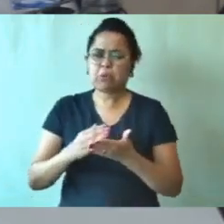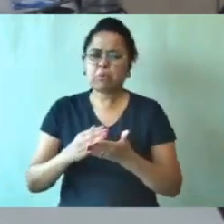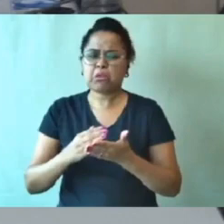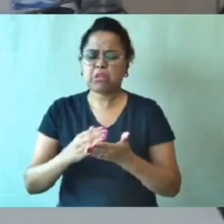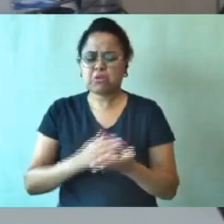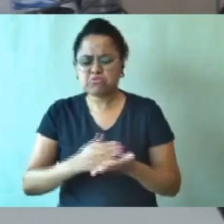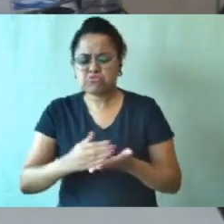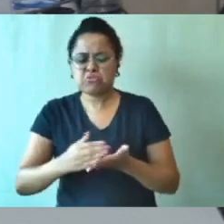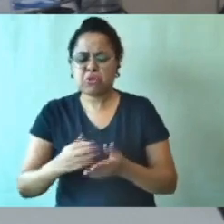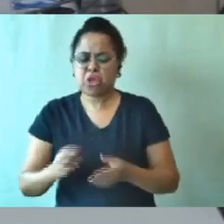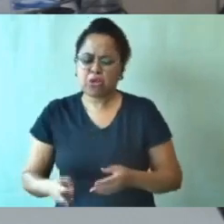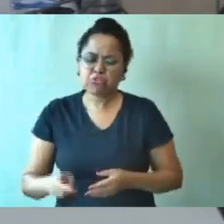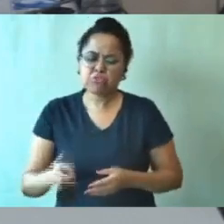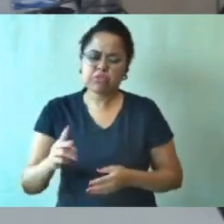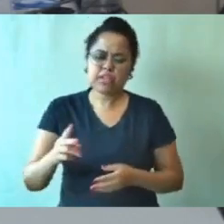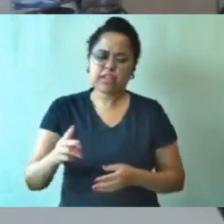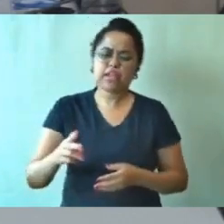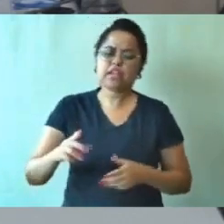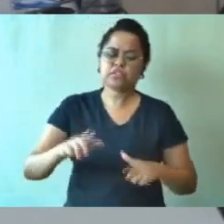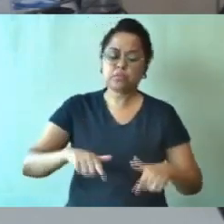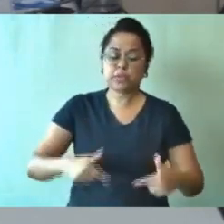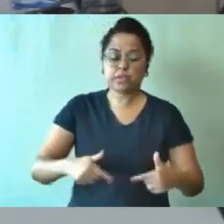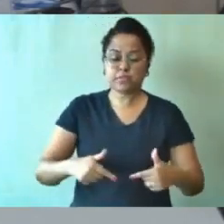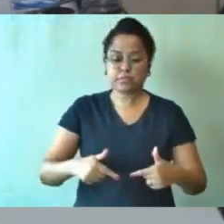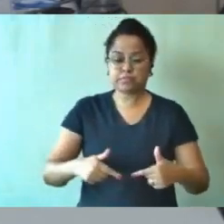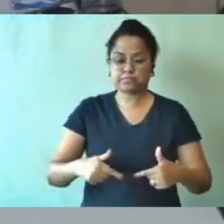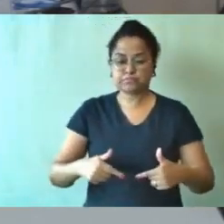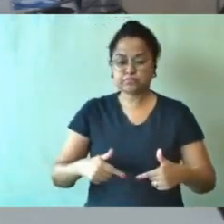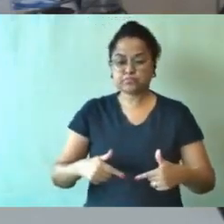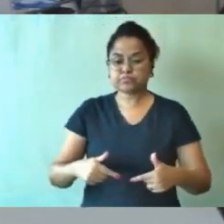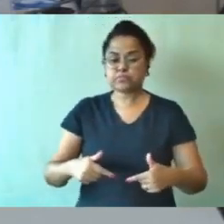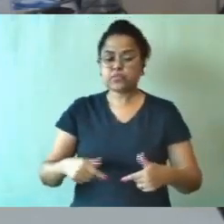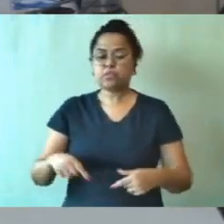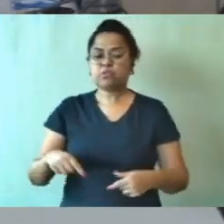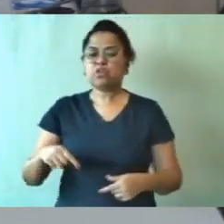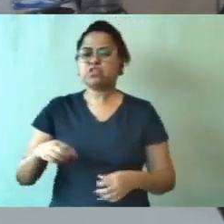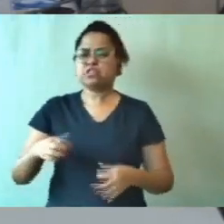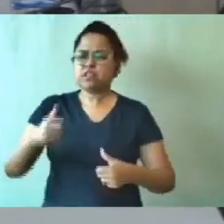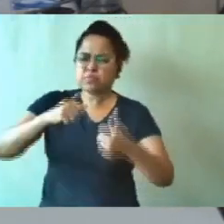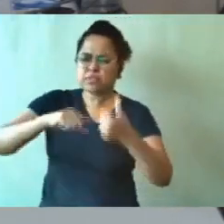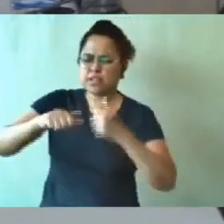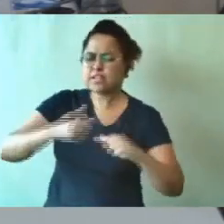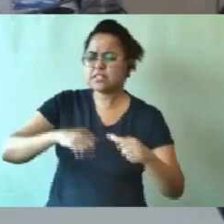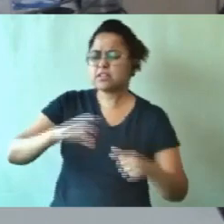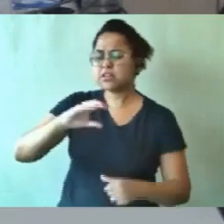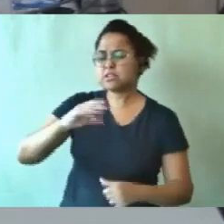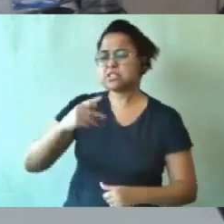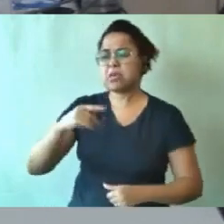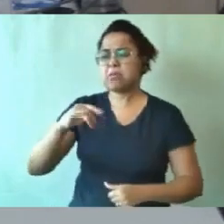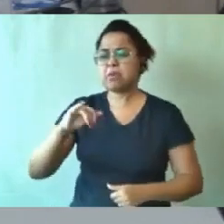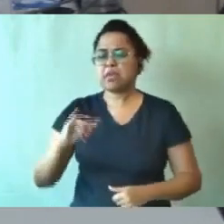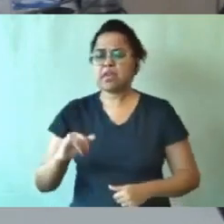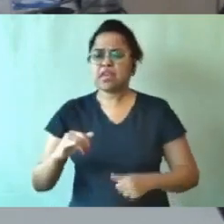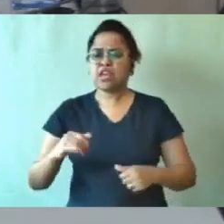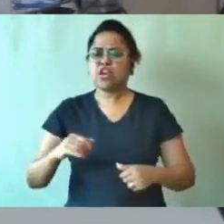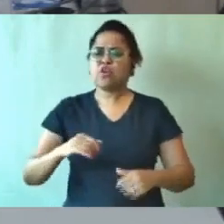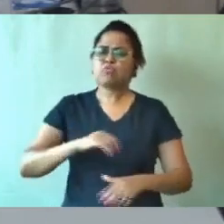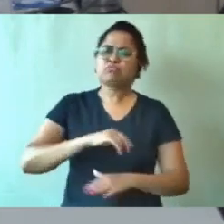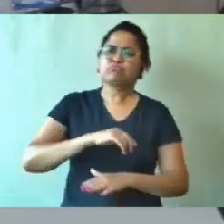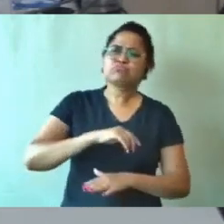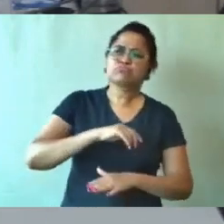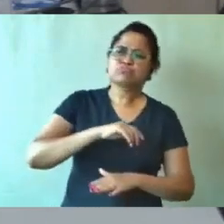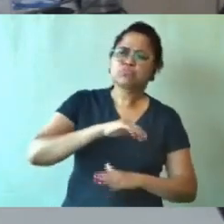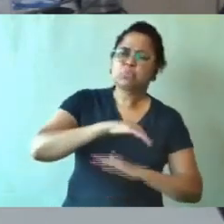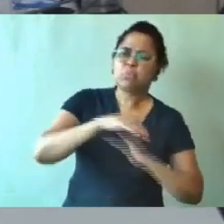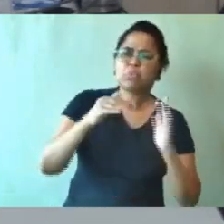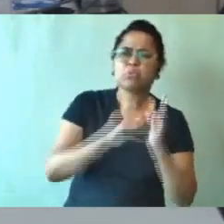entender porque nós estamos, de fato, nessa CPI, analisando todos os passos e os documentos que geraram isso. Ok?